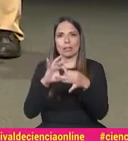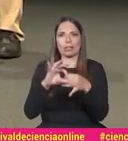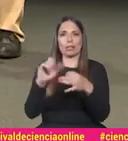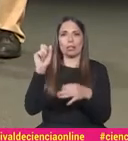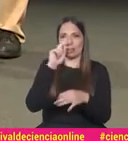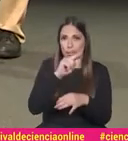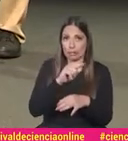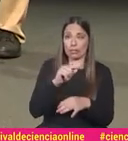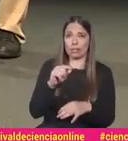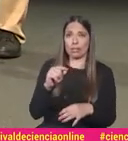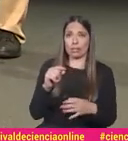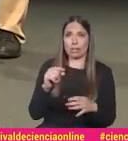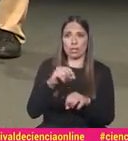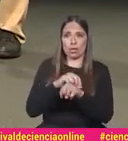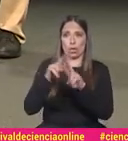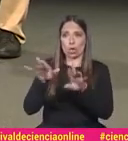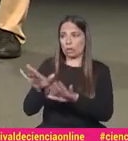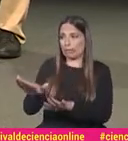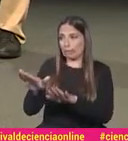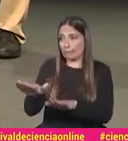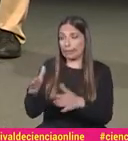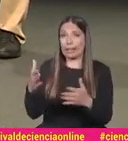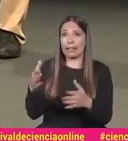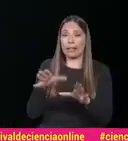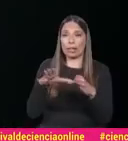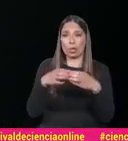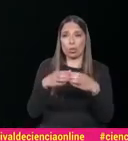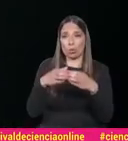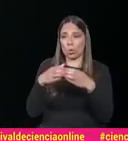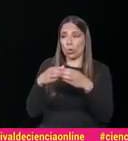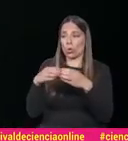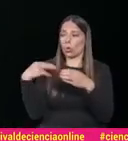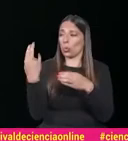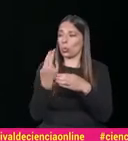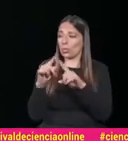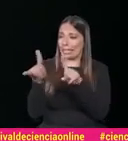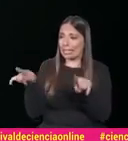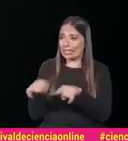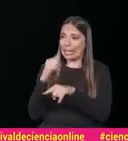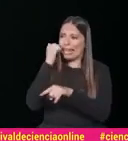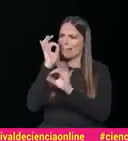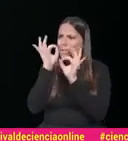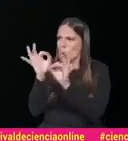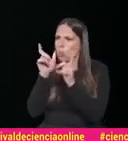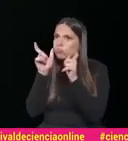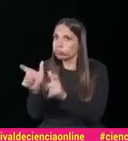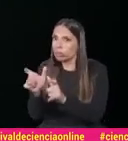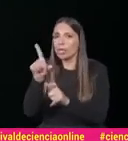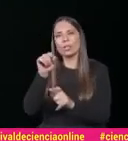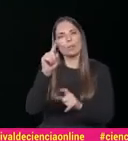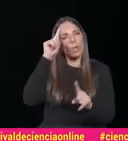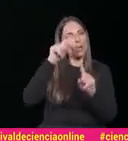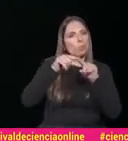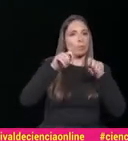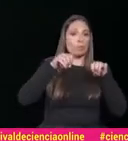que já estão no hospital, quer em unidades de cuidados intensivos, mas também para prevenir. E,